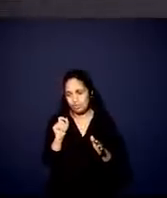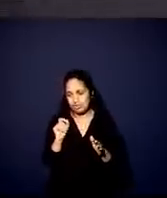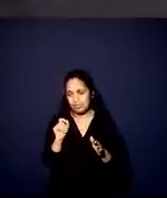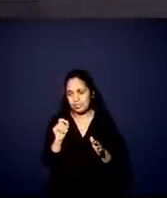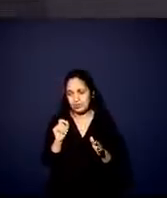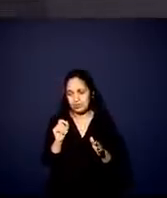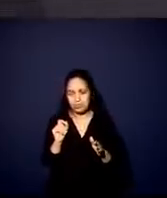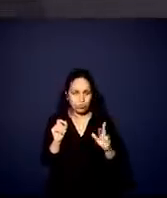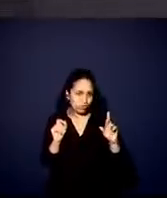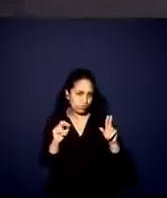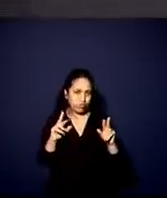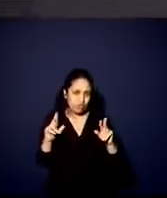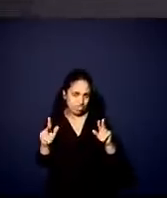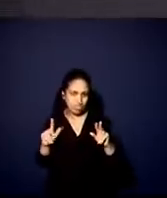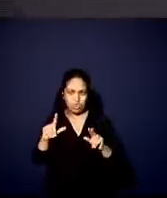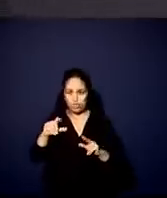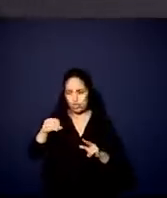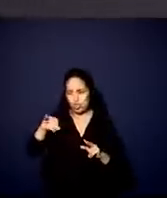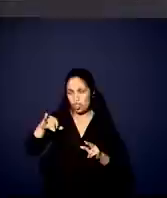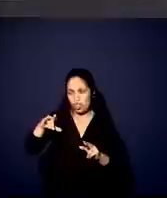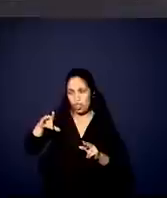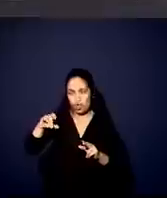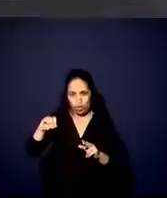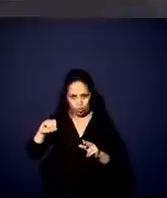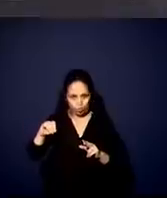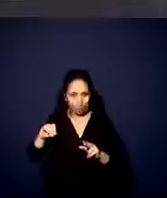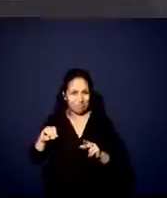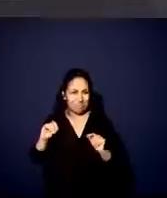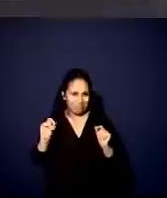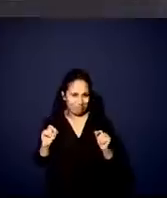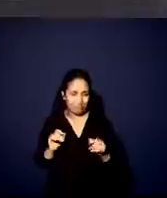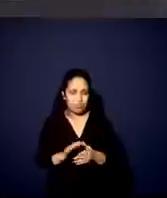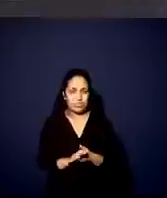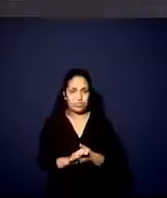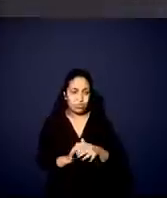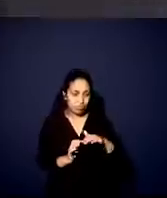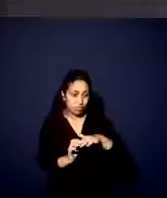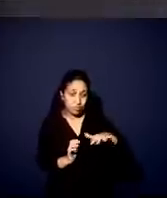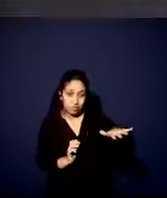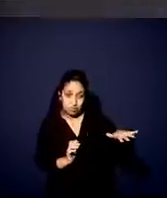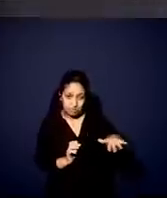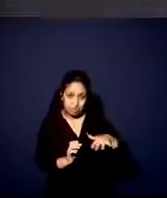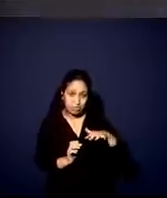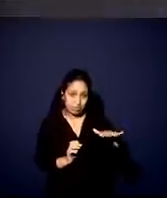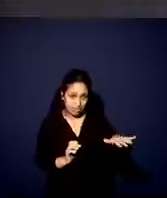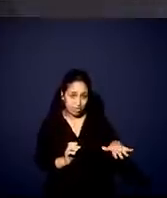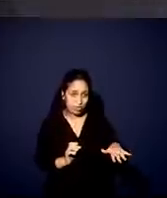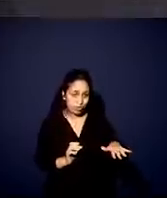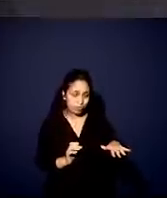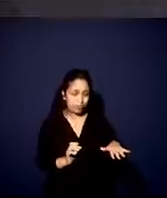colocar diferente do que o loiro falou assim o cenário de softlanding